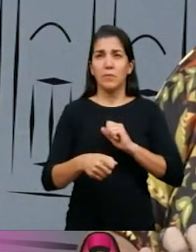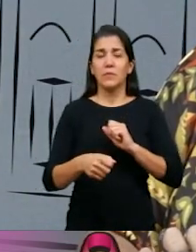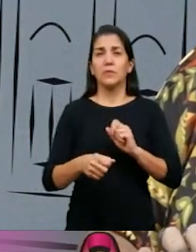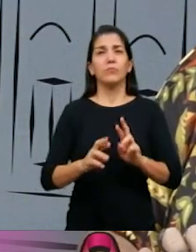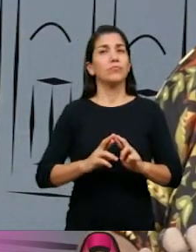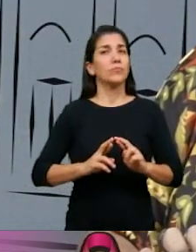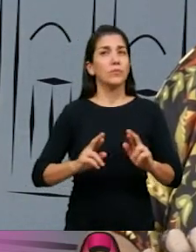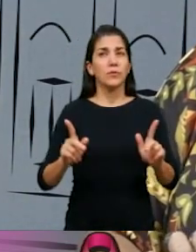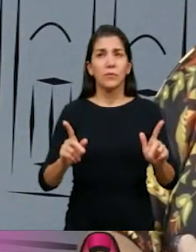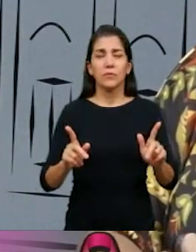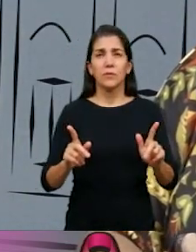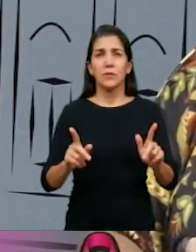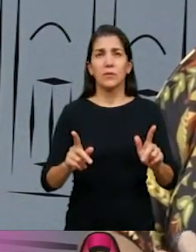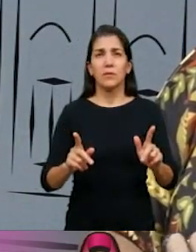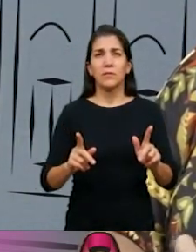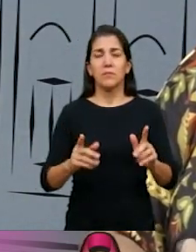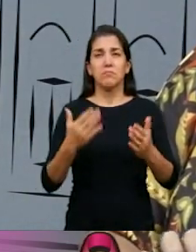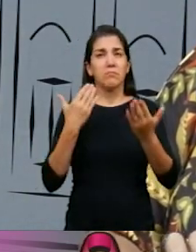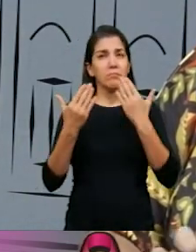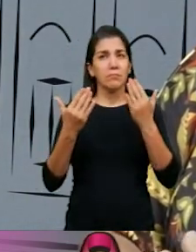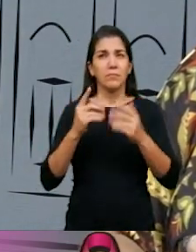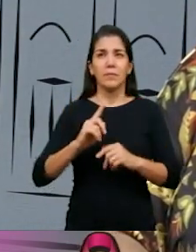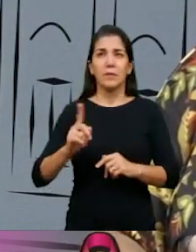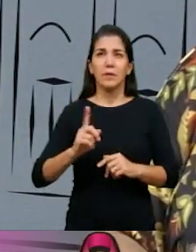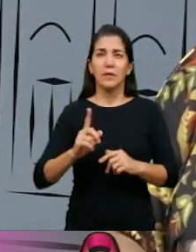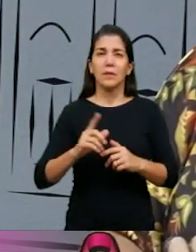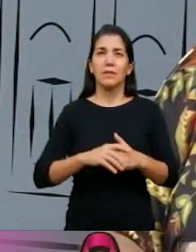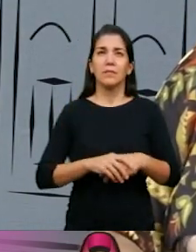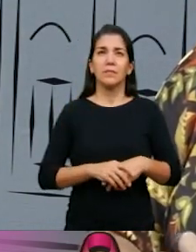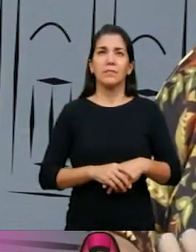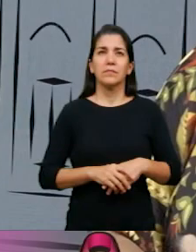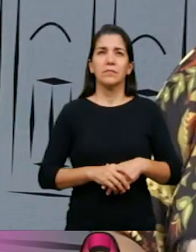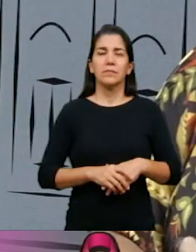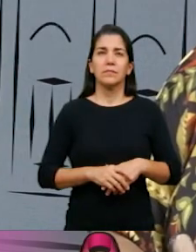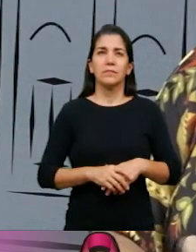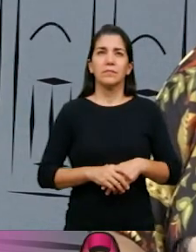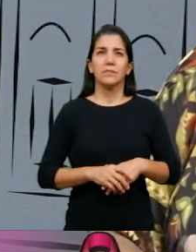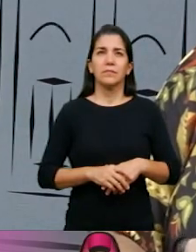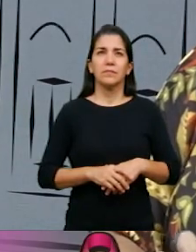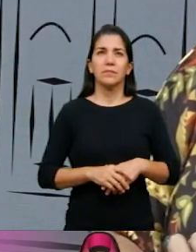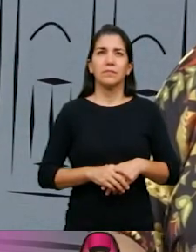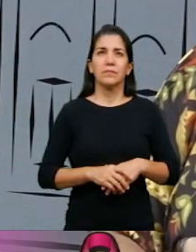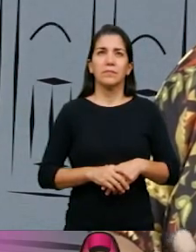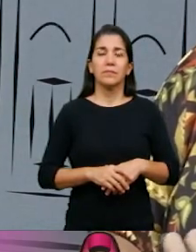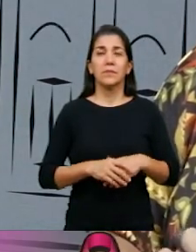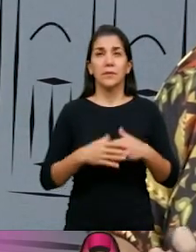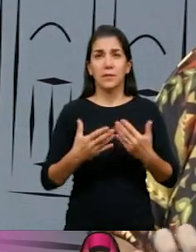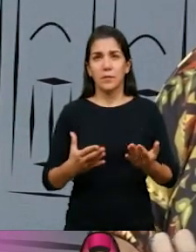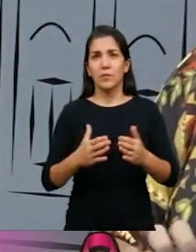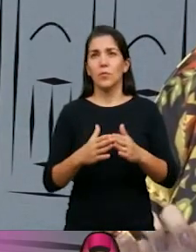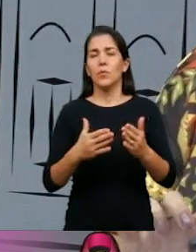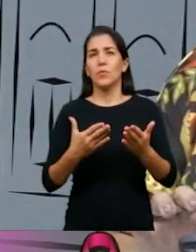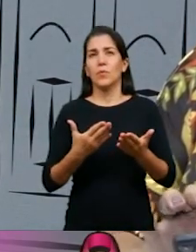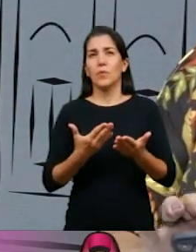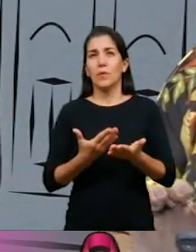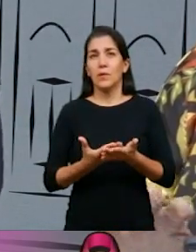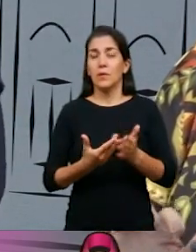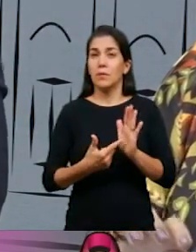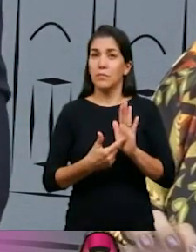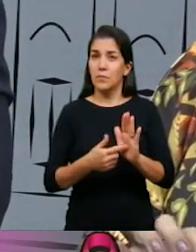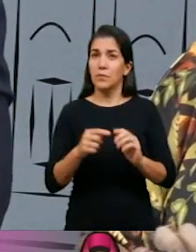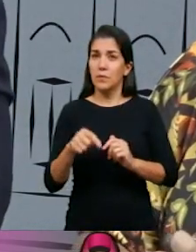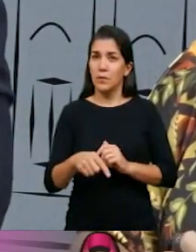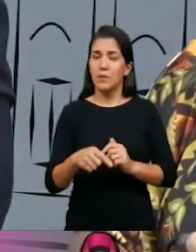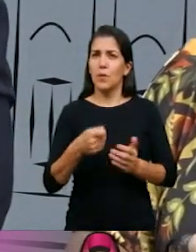atuar com psicólogos, psiquiatras e pessoas que prestam esse atendimento. Por isso, apresentamos o requerimento aqui na casa